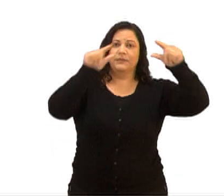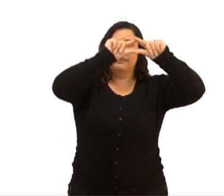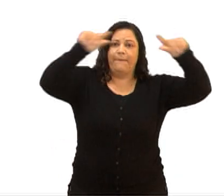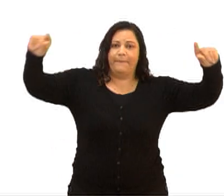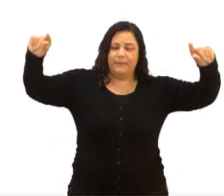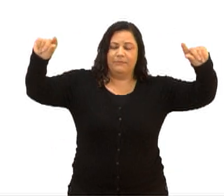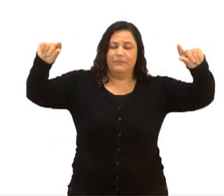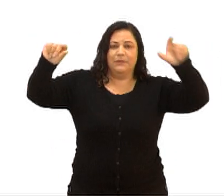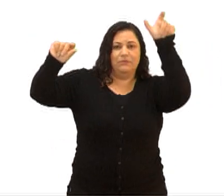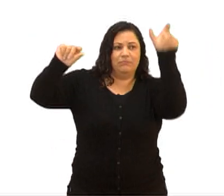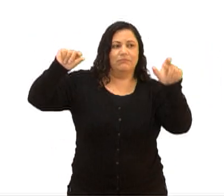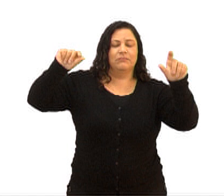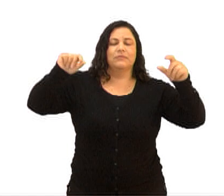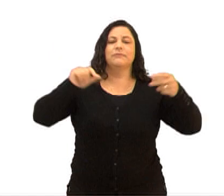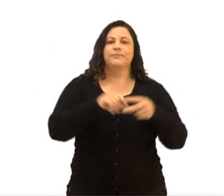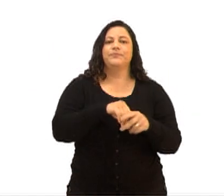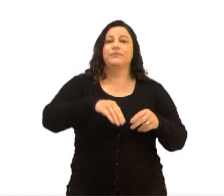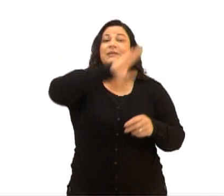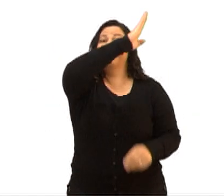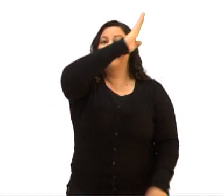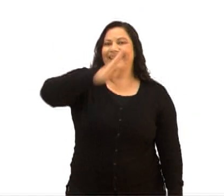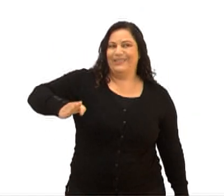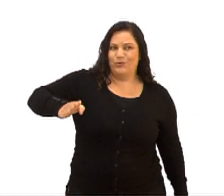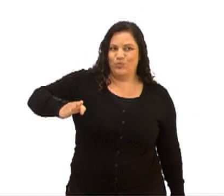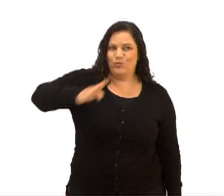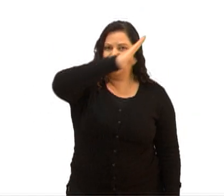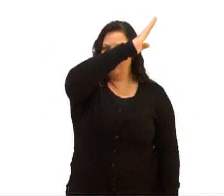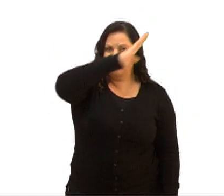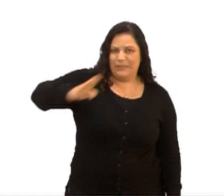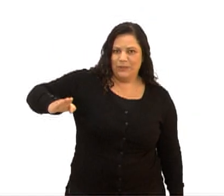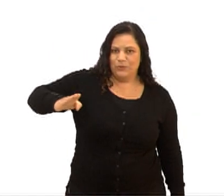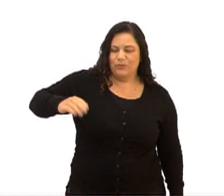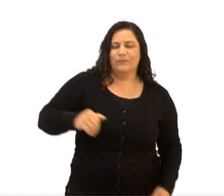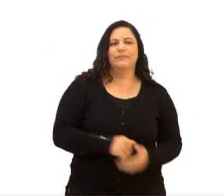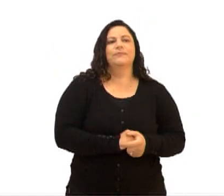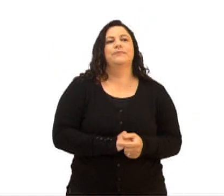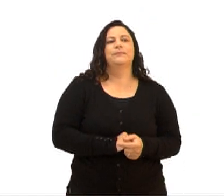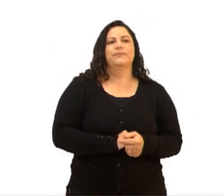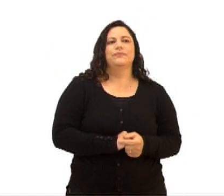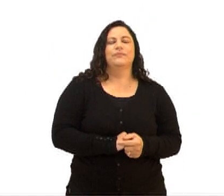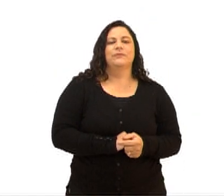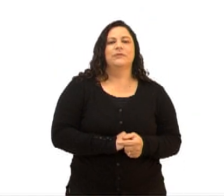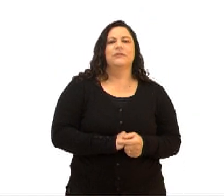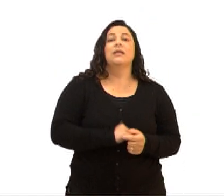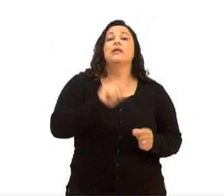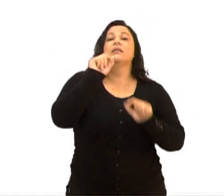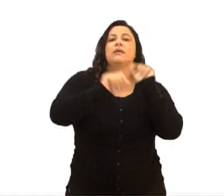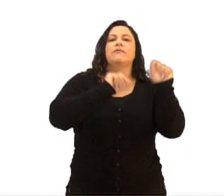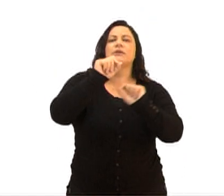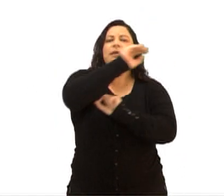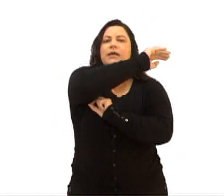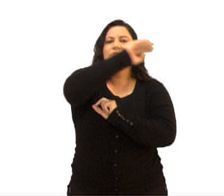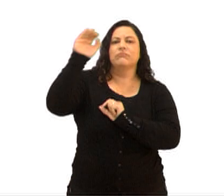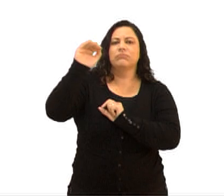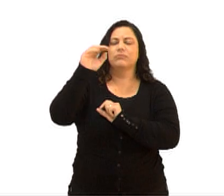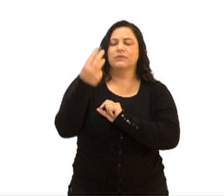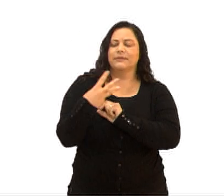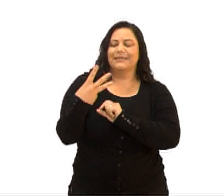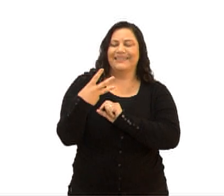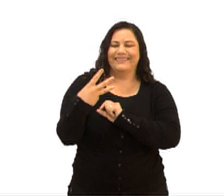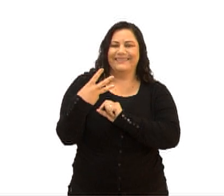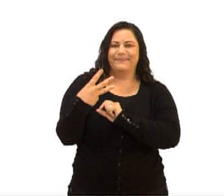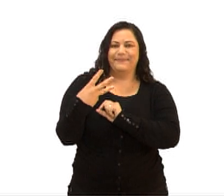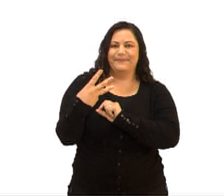primeira coluna. Risco a sua coluna, risco a sua linha. Sobra o 3, que está aqui. O elemento